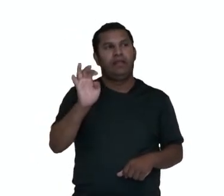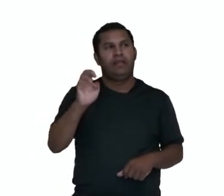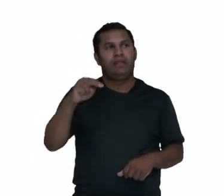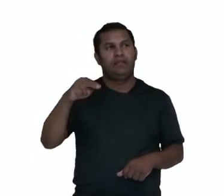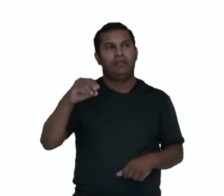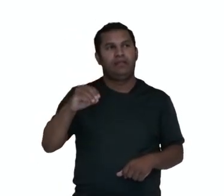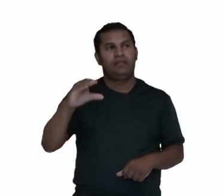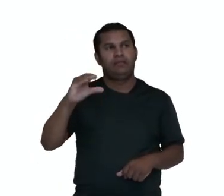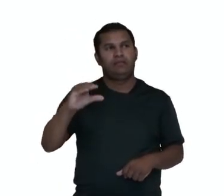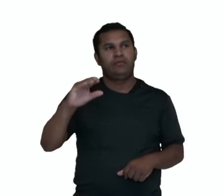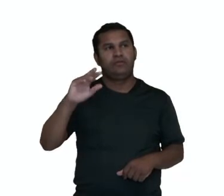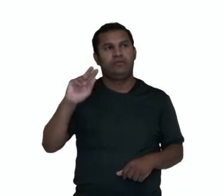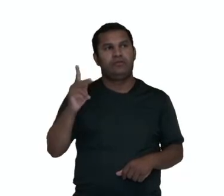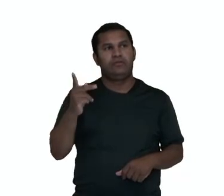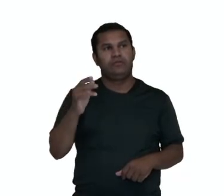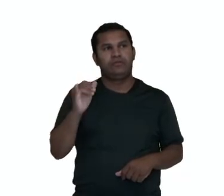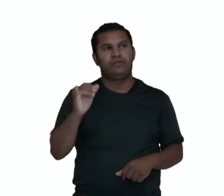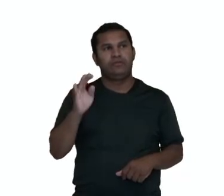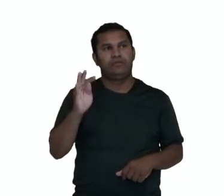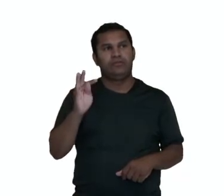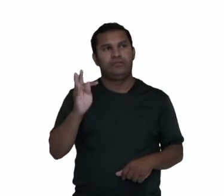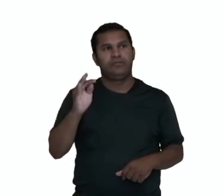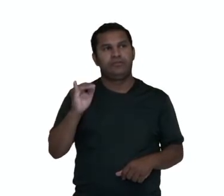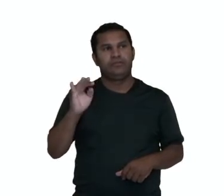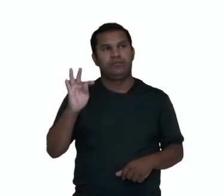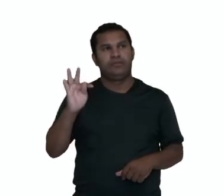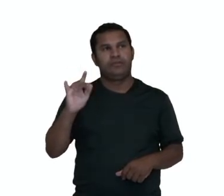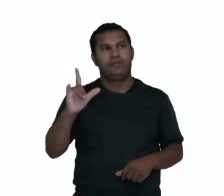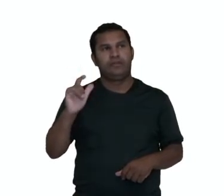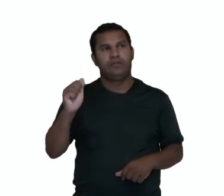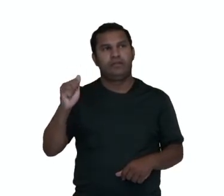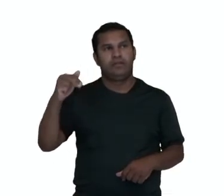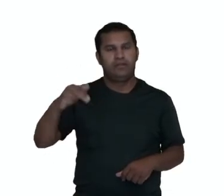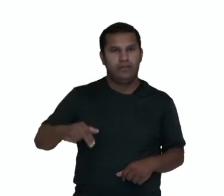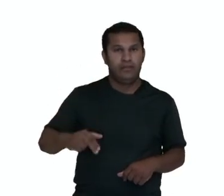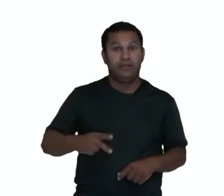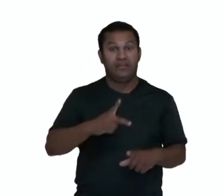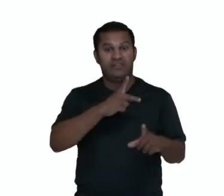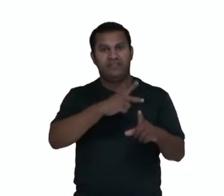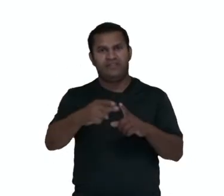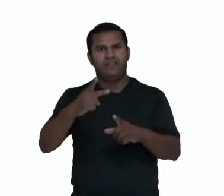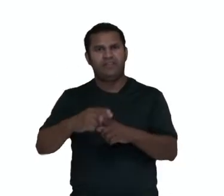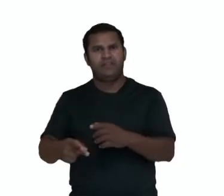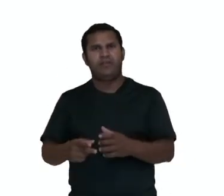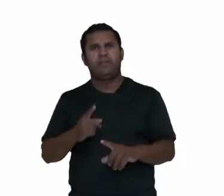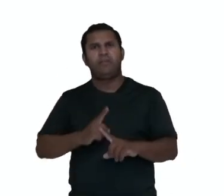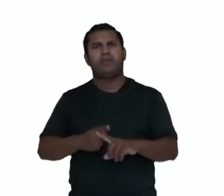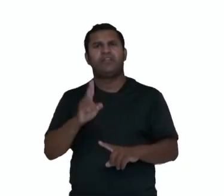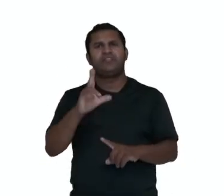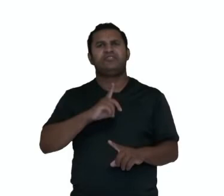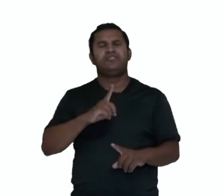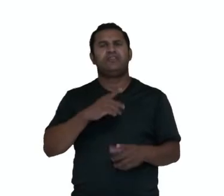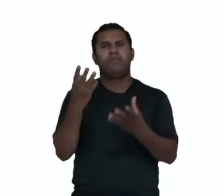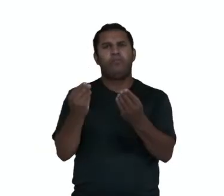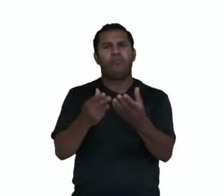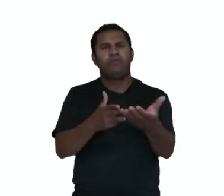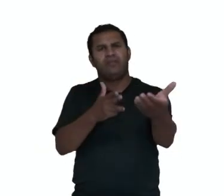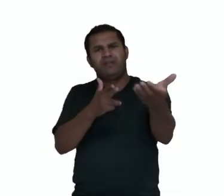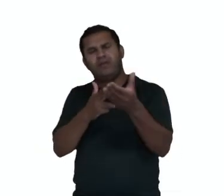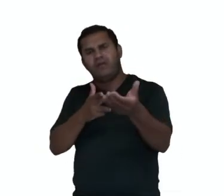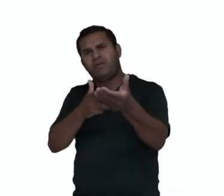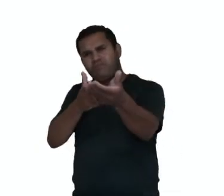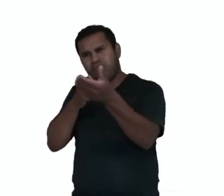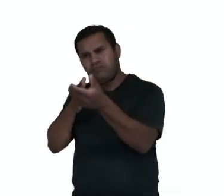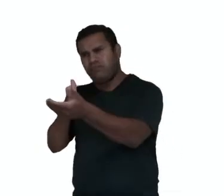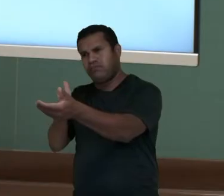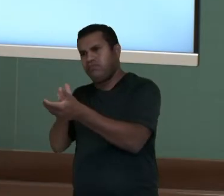matando milhares de astecas, né? O poder bélico, as técnicas de guerra fizeram a diferença, né? Matando